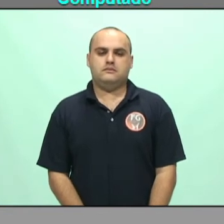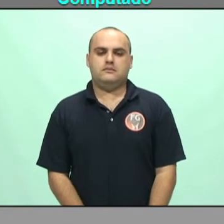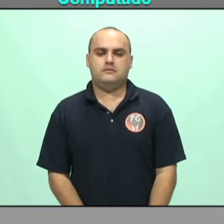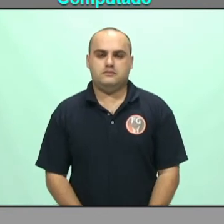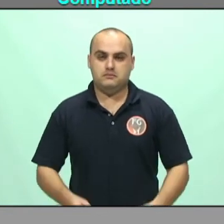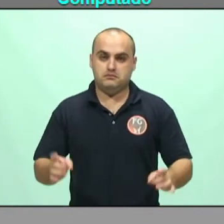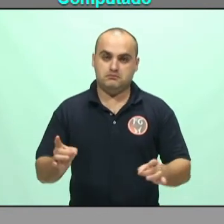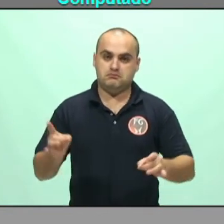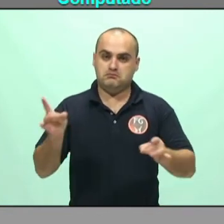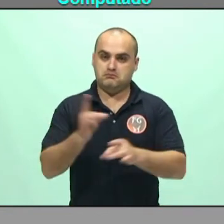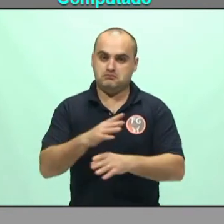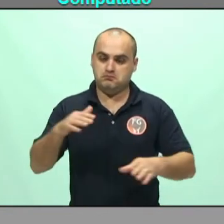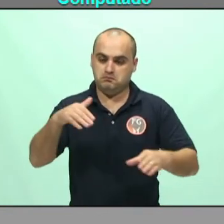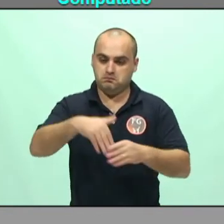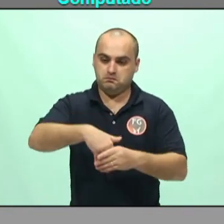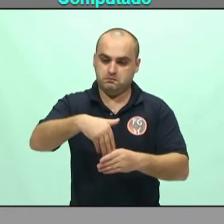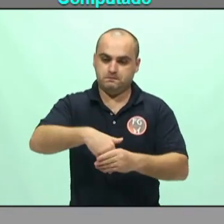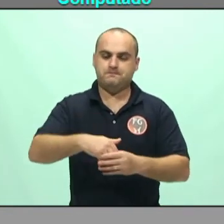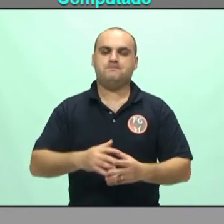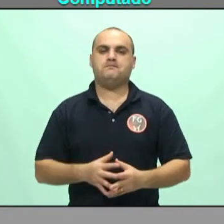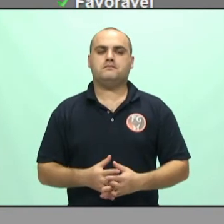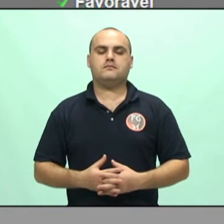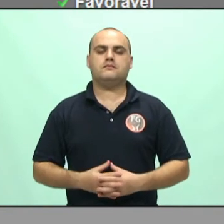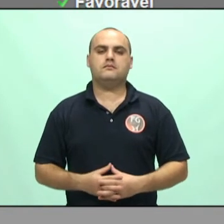encerrada a votação